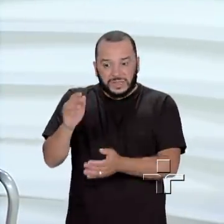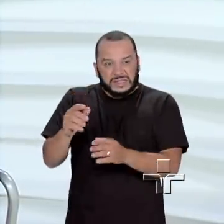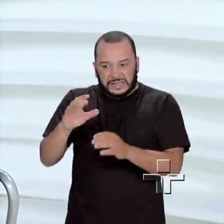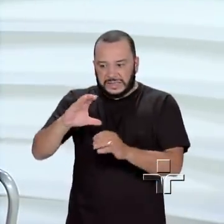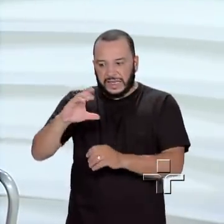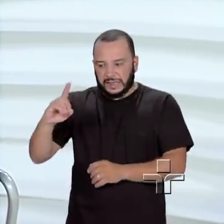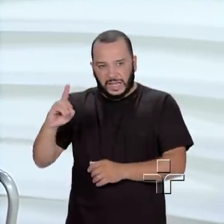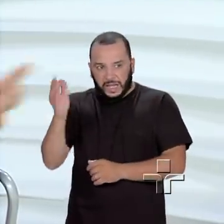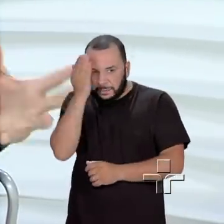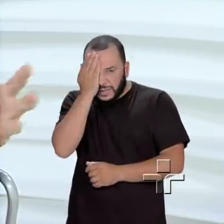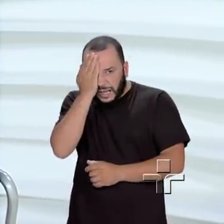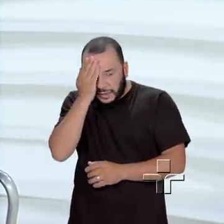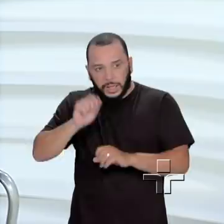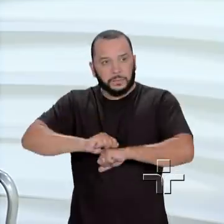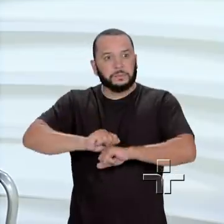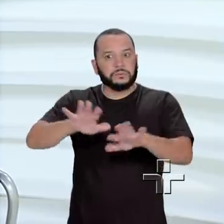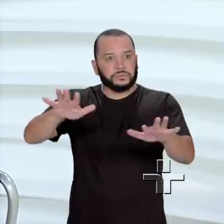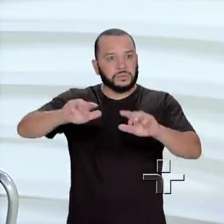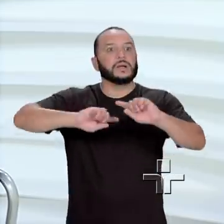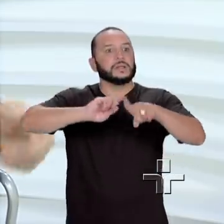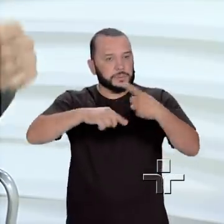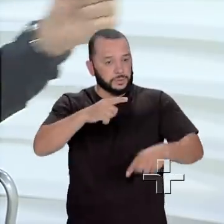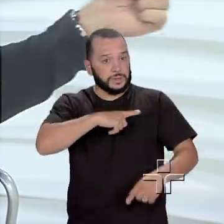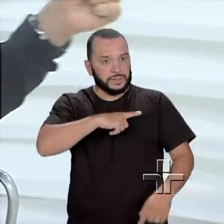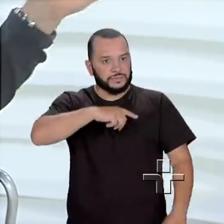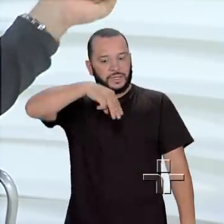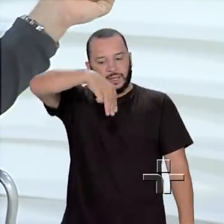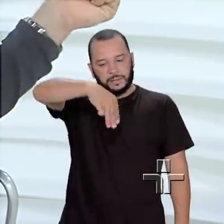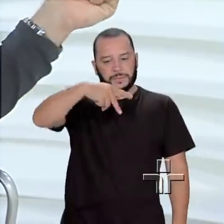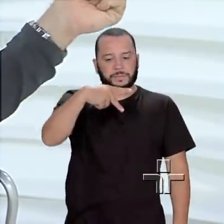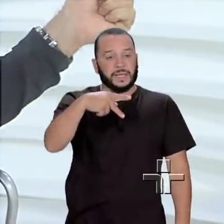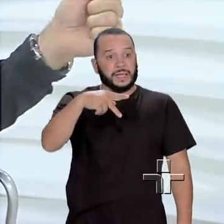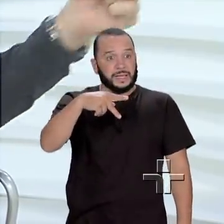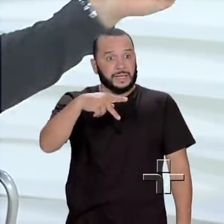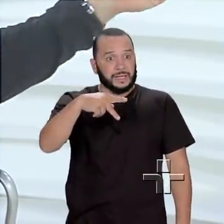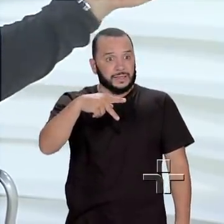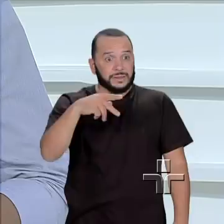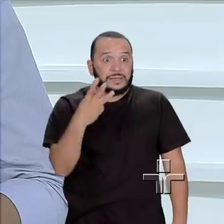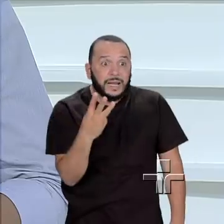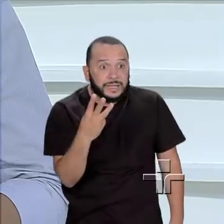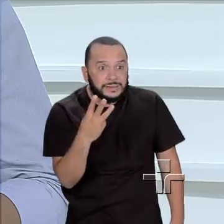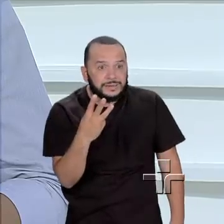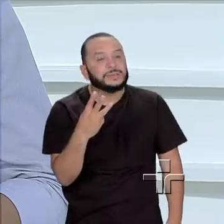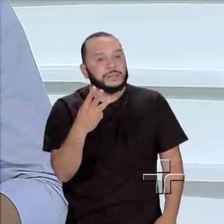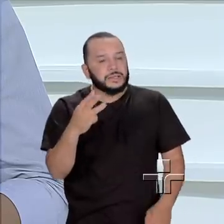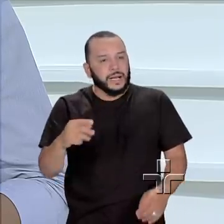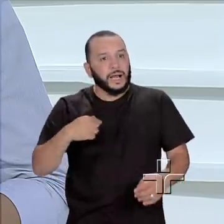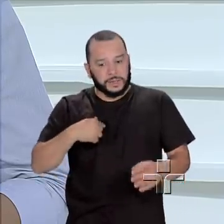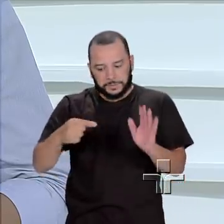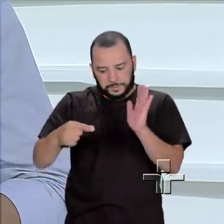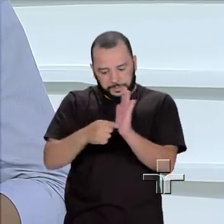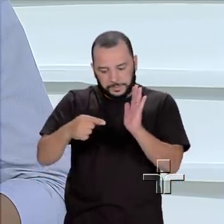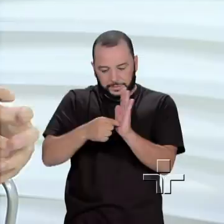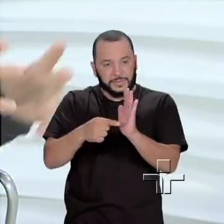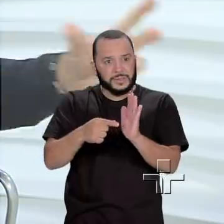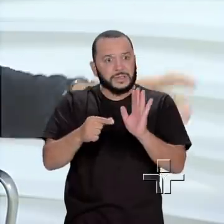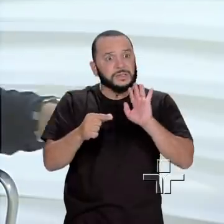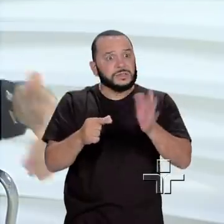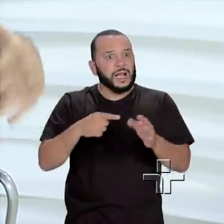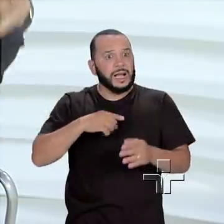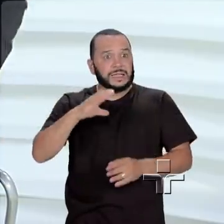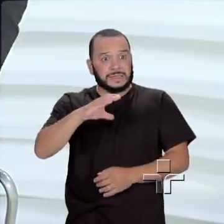para frente, para a década de 90, apareceu o MP3. E de repente você trocava pendrives com MP3 com todo mundo e se vendia CD com MP3